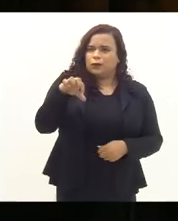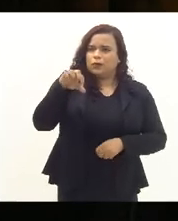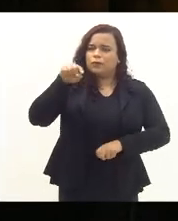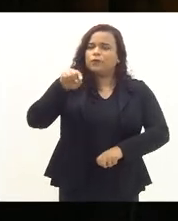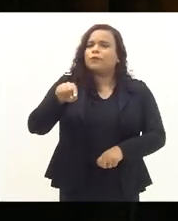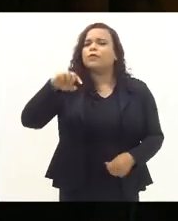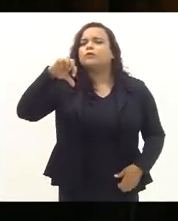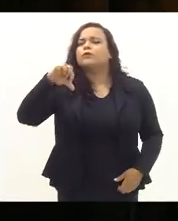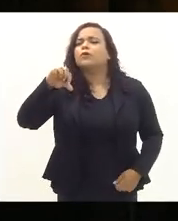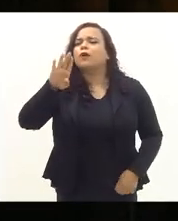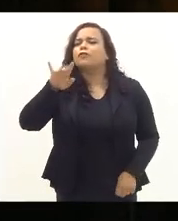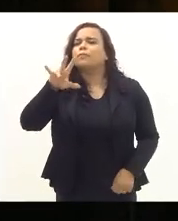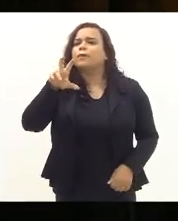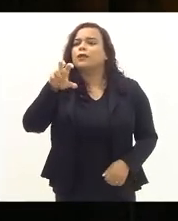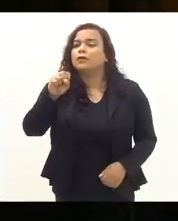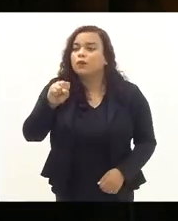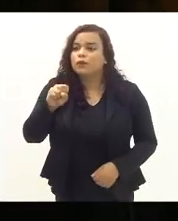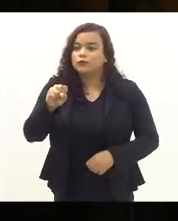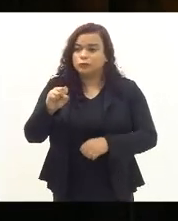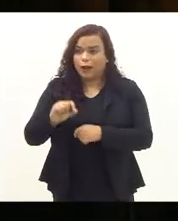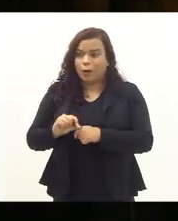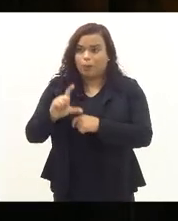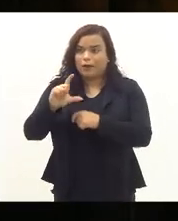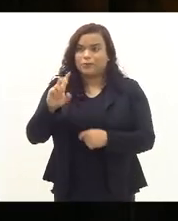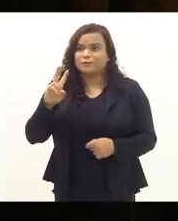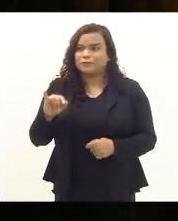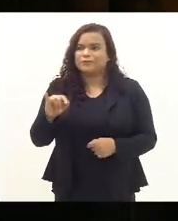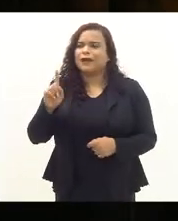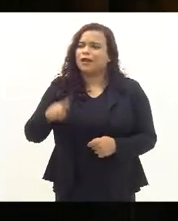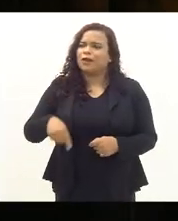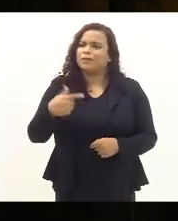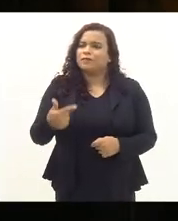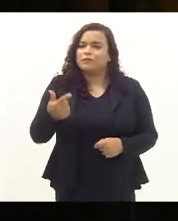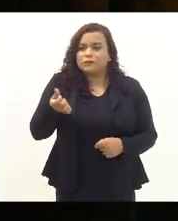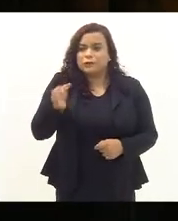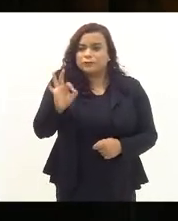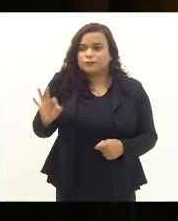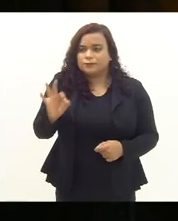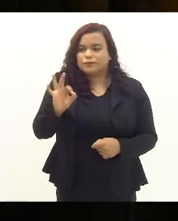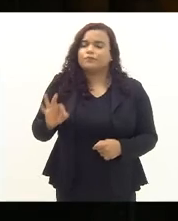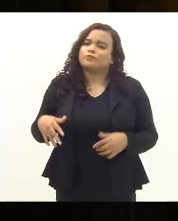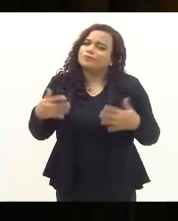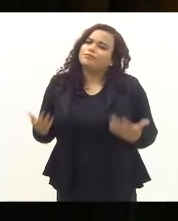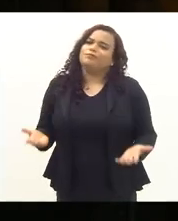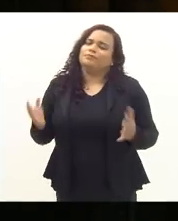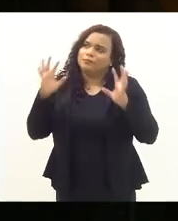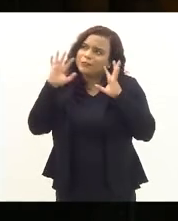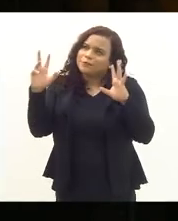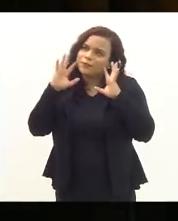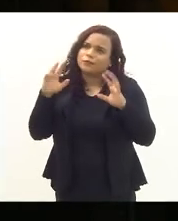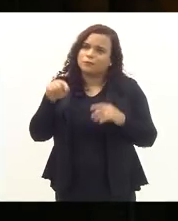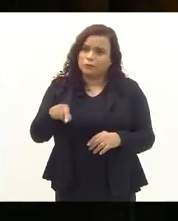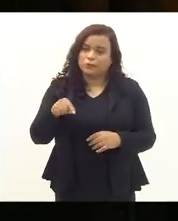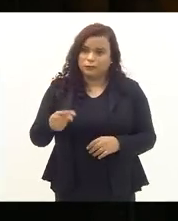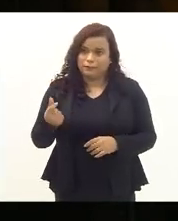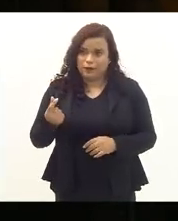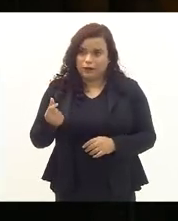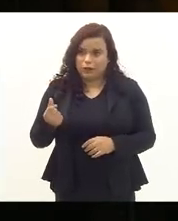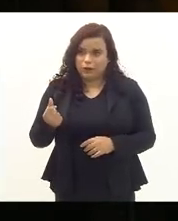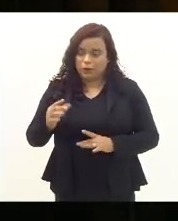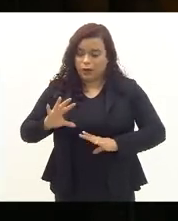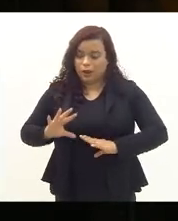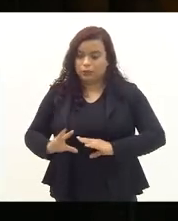9 milhões um aumento de vinte e seis por cento esse valor não considera o